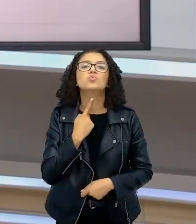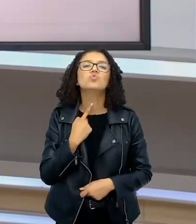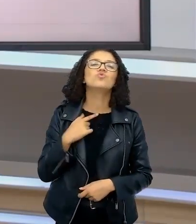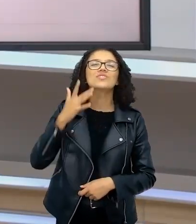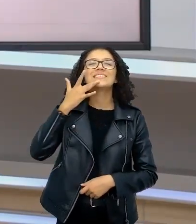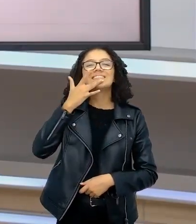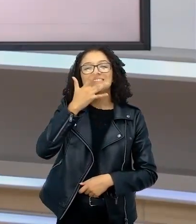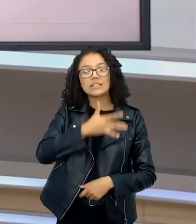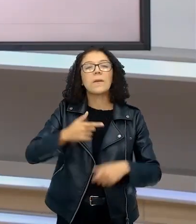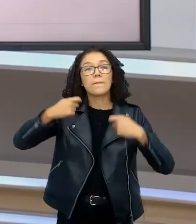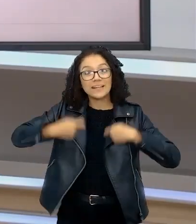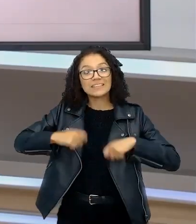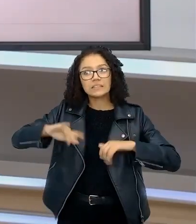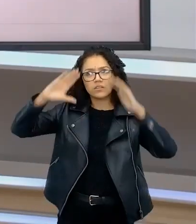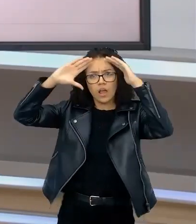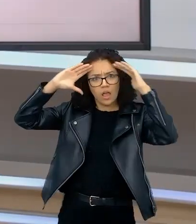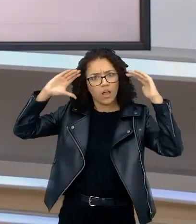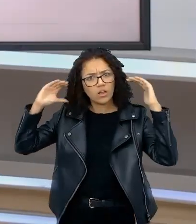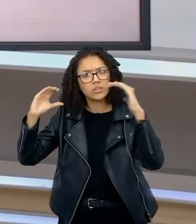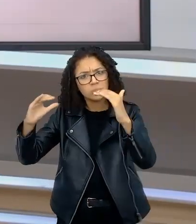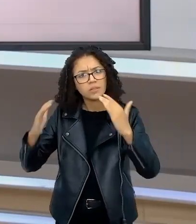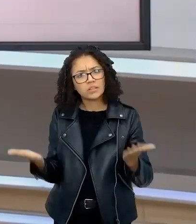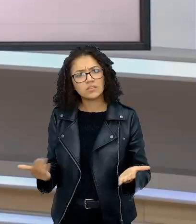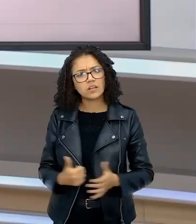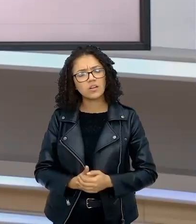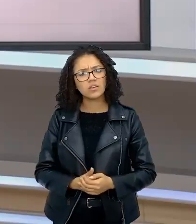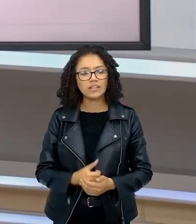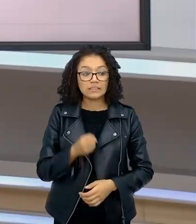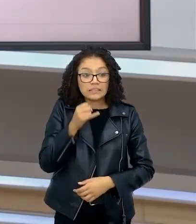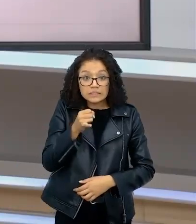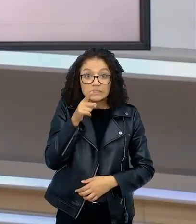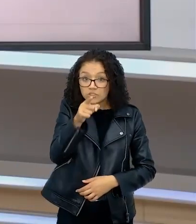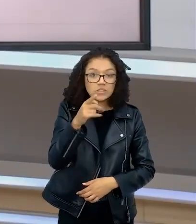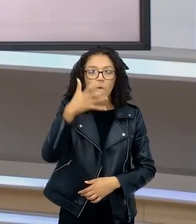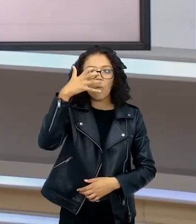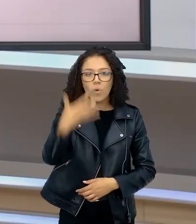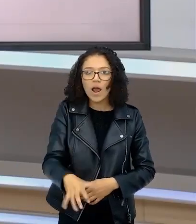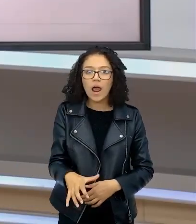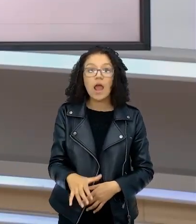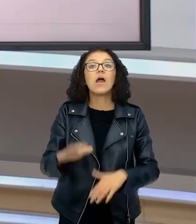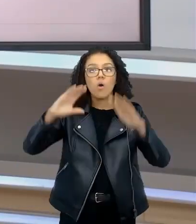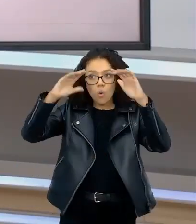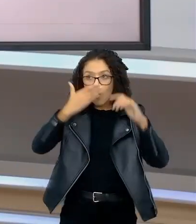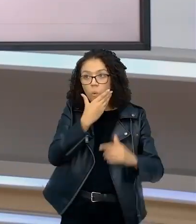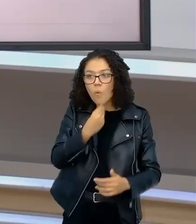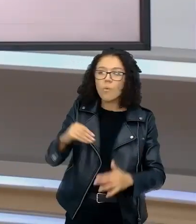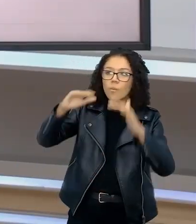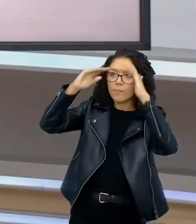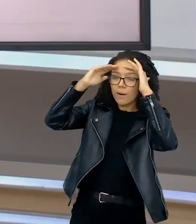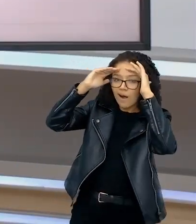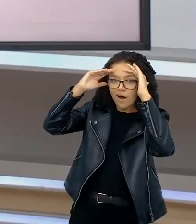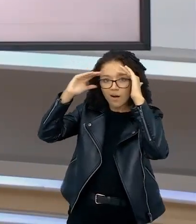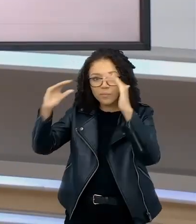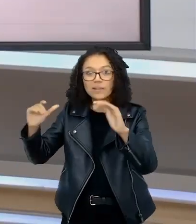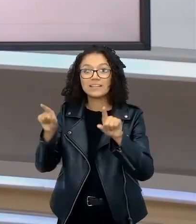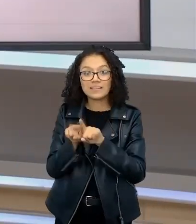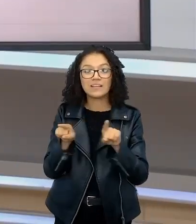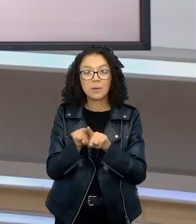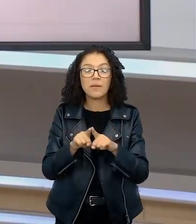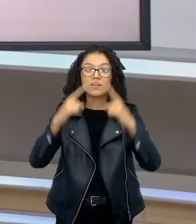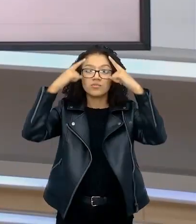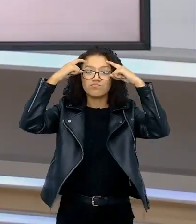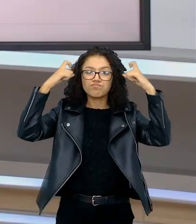desejo dela respeitado, que ela não tem que ter uma relação sexual quando ela não quiser, a gente consegue evitar uma série